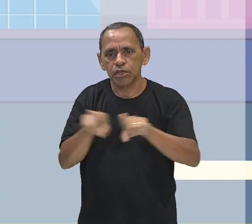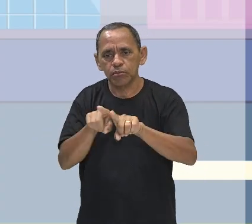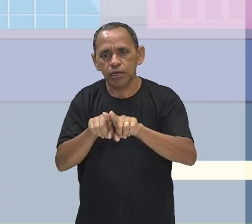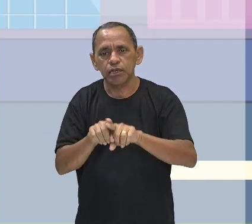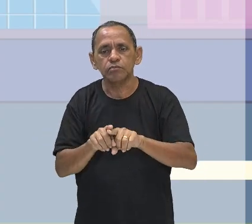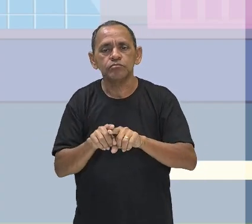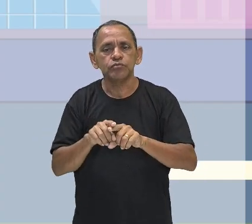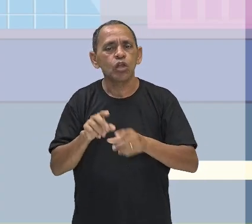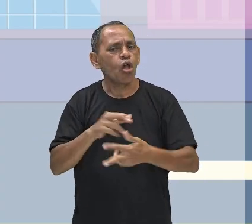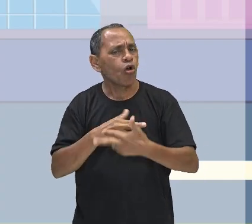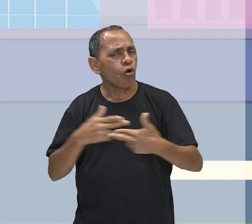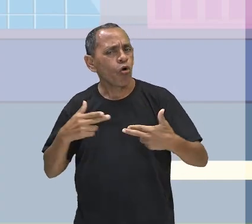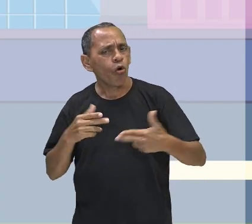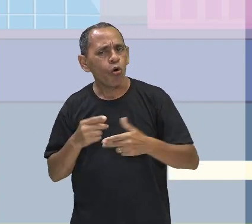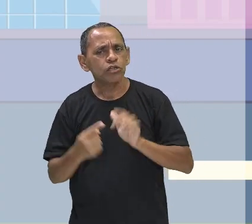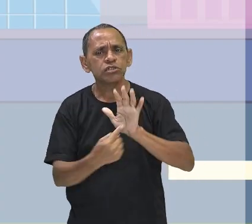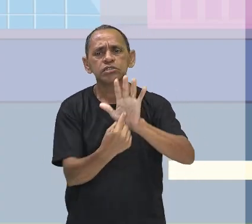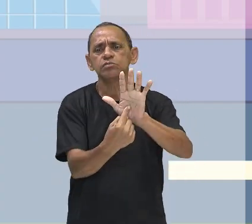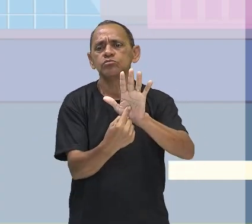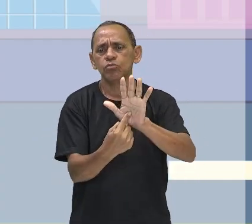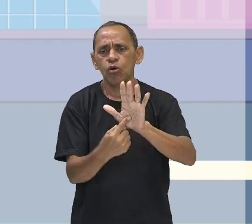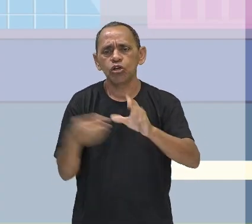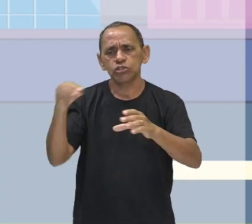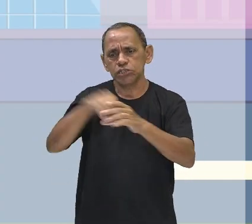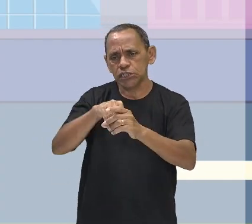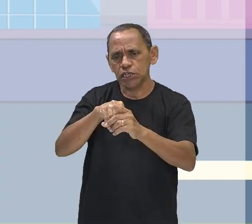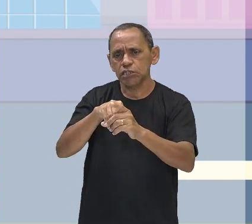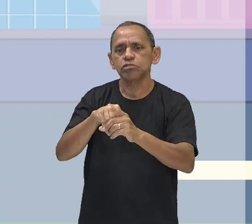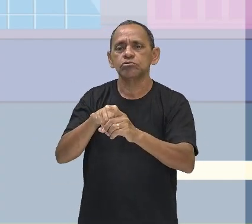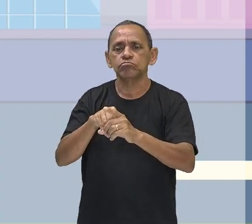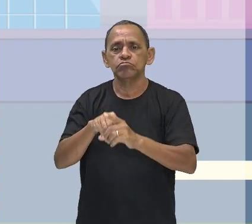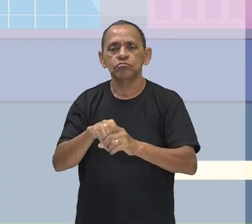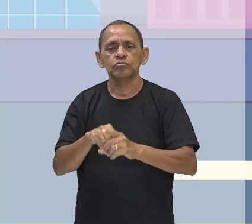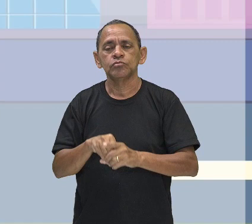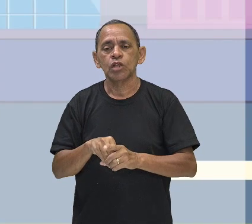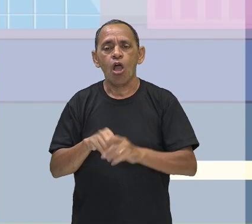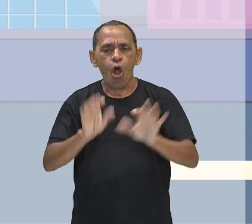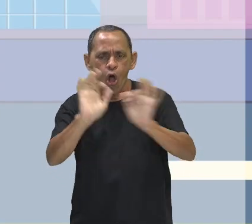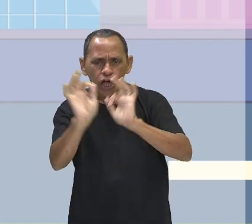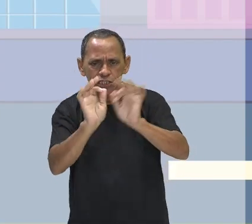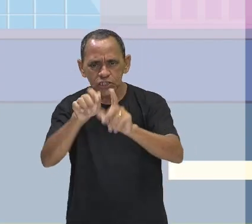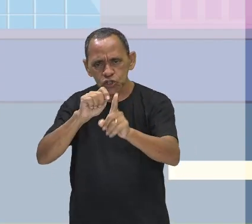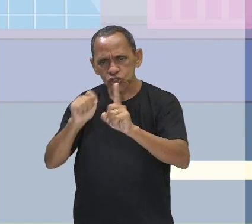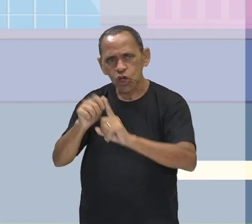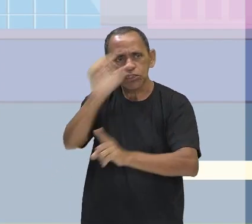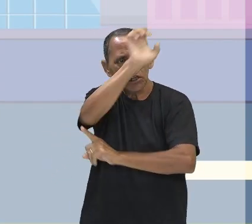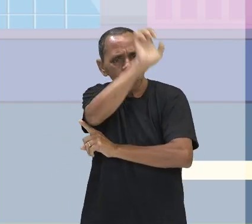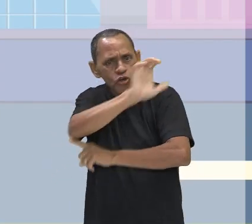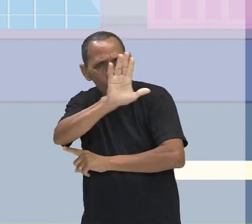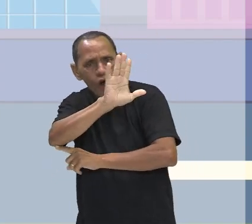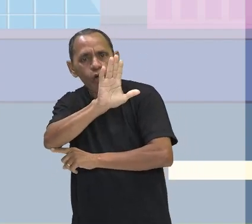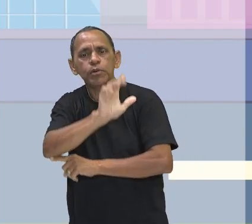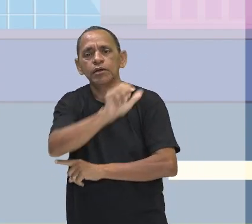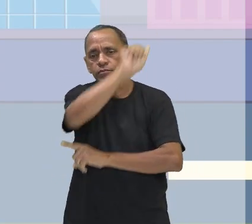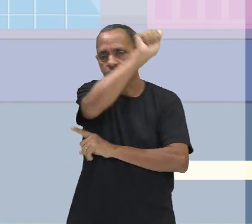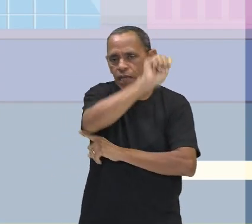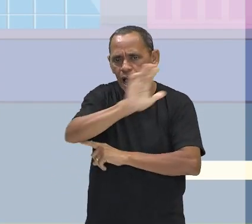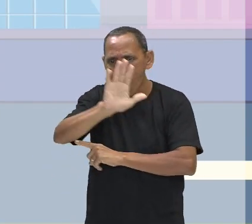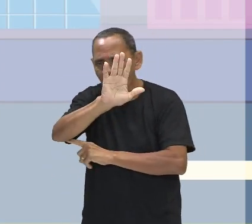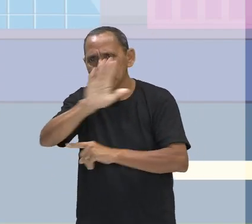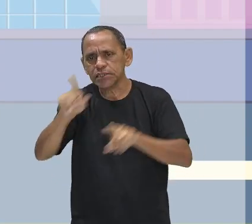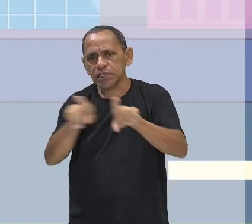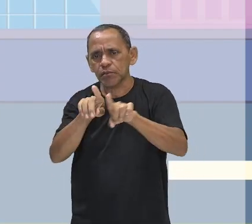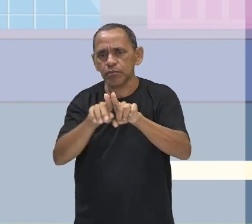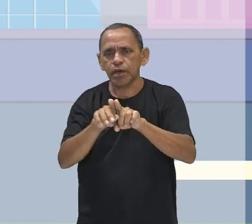em todas as organizações sociais humanas, seja na Europa, seja na Ásia, seja